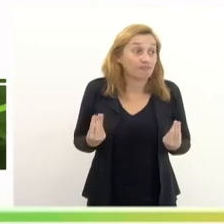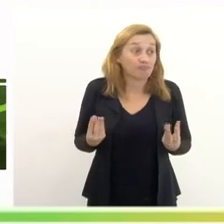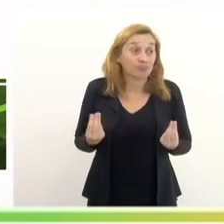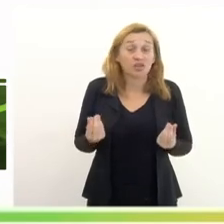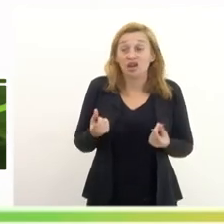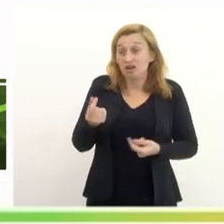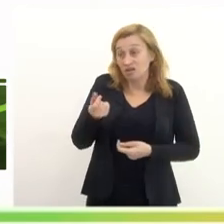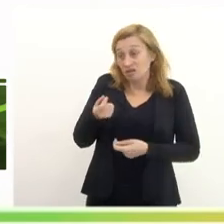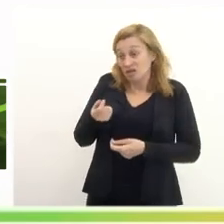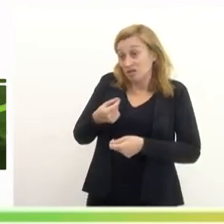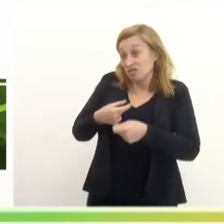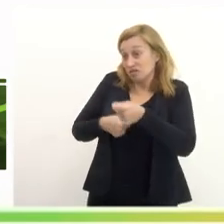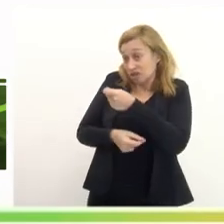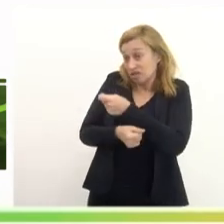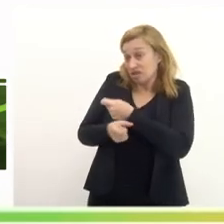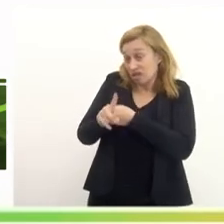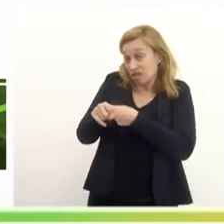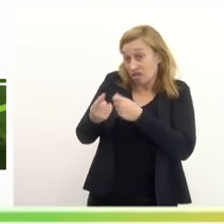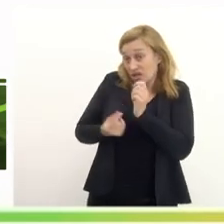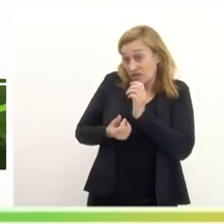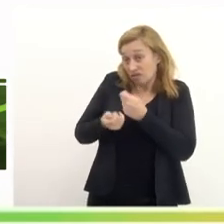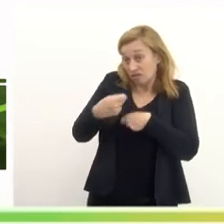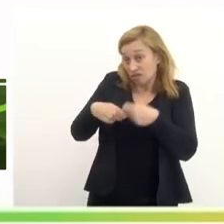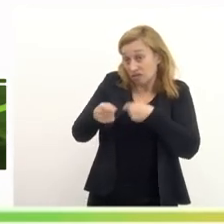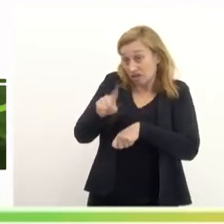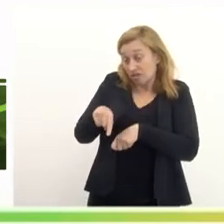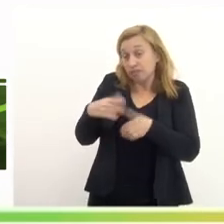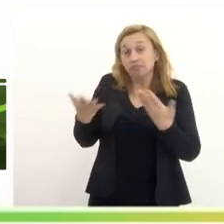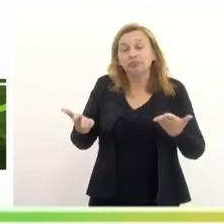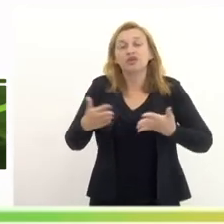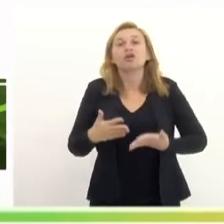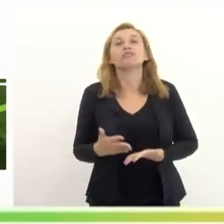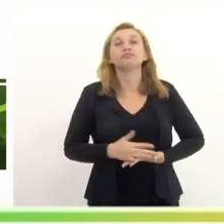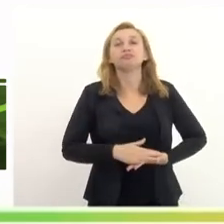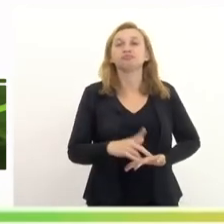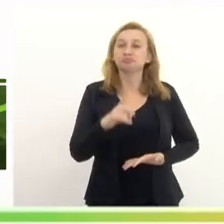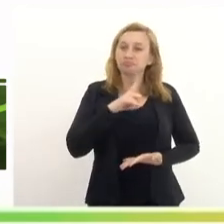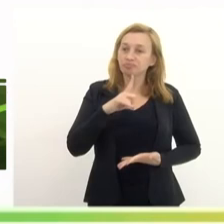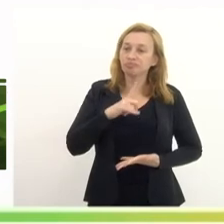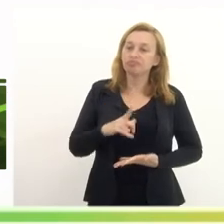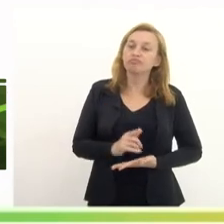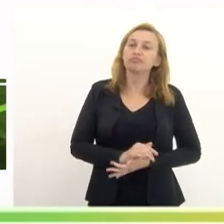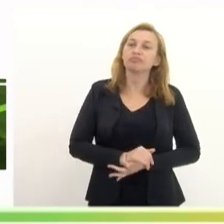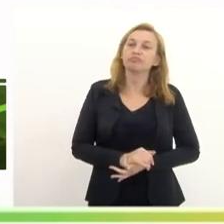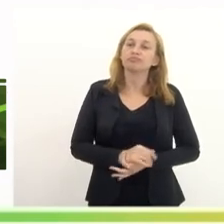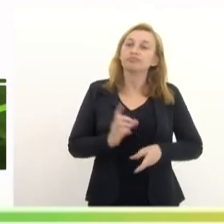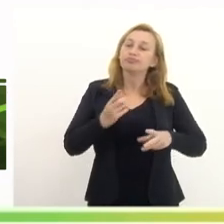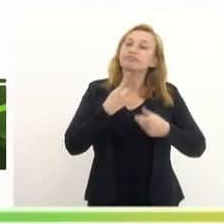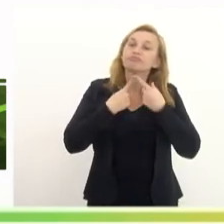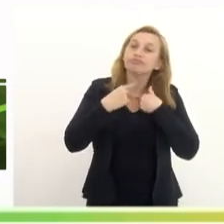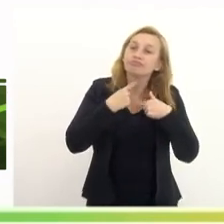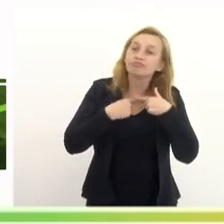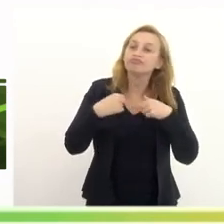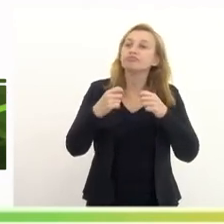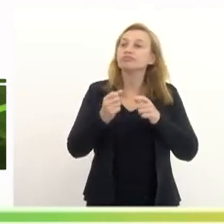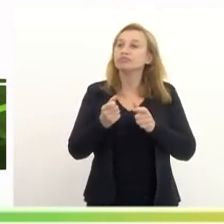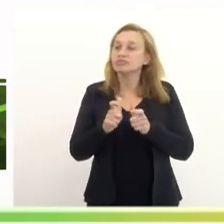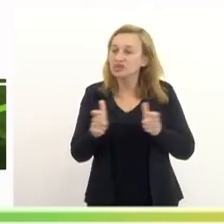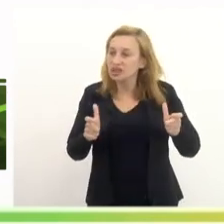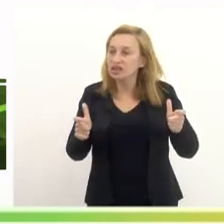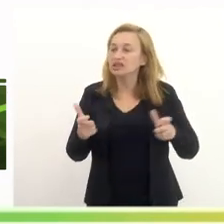questões financeiras, né? Então, a gente tem essa vontade de crescer,